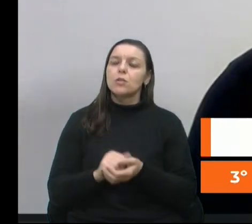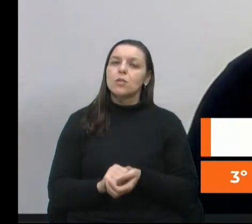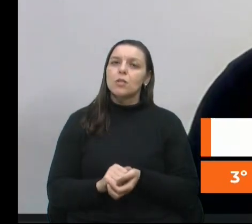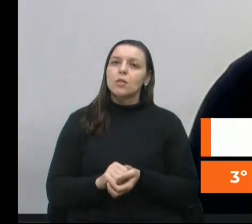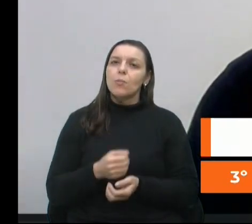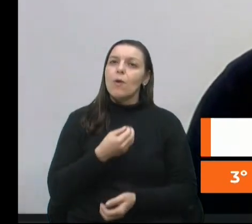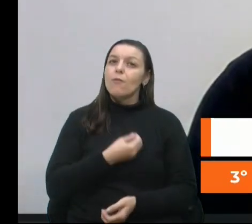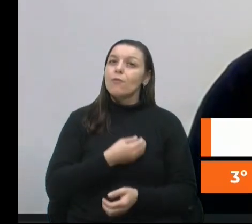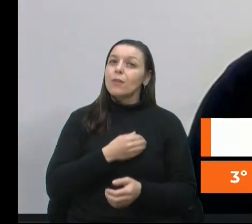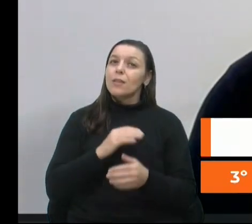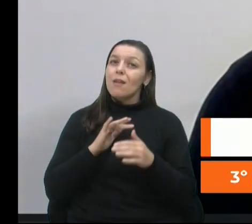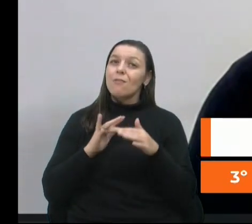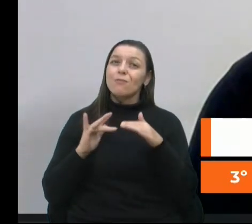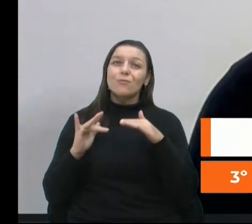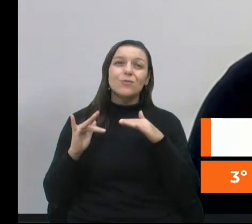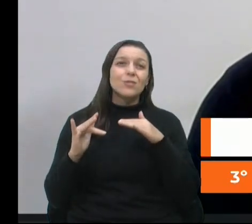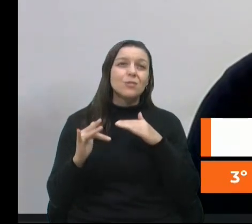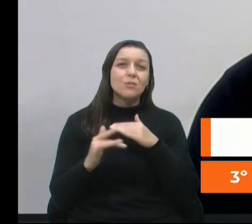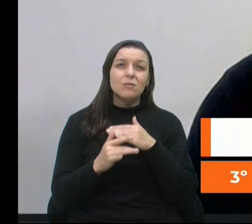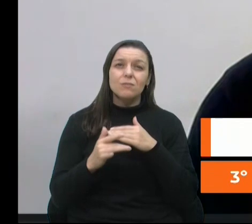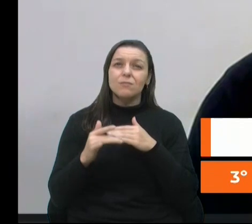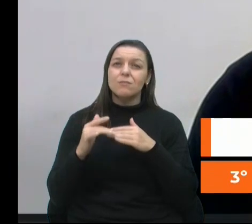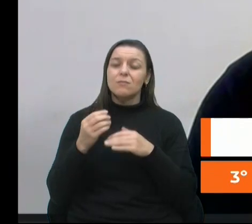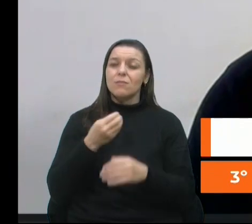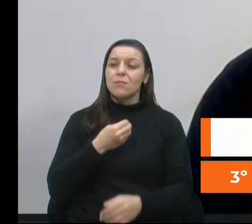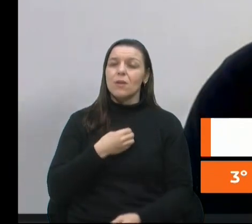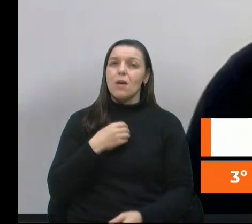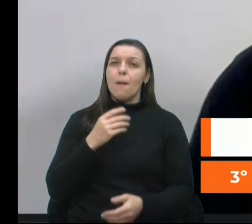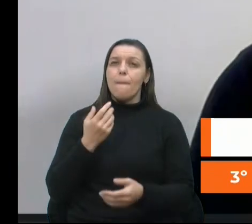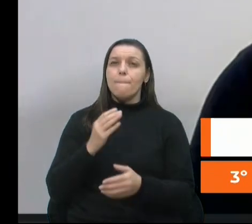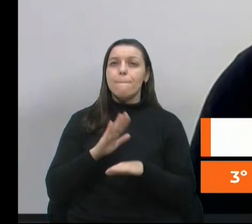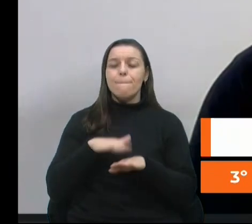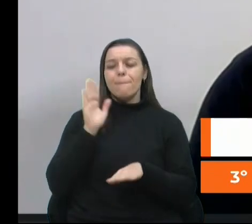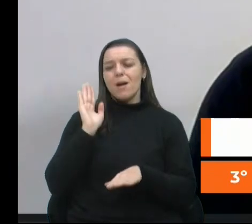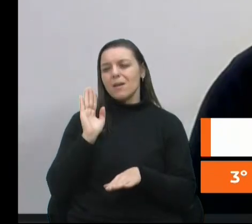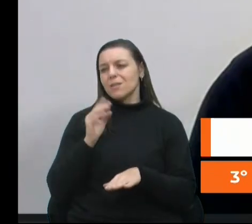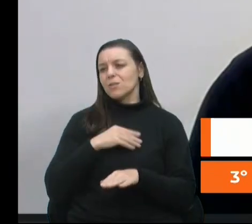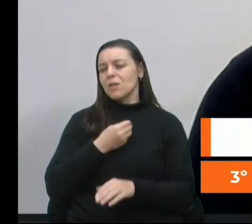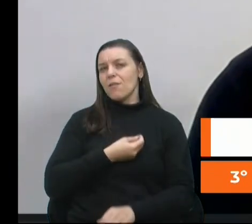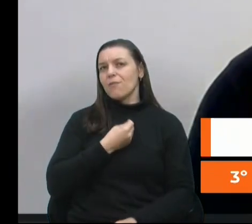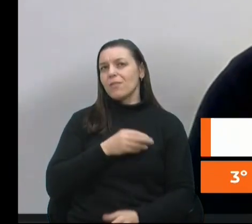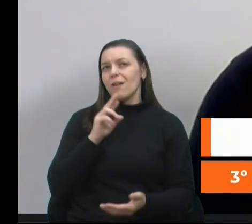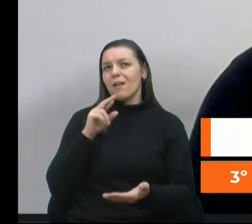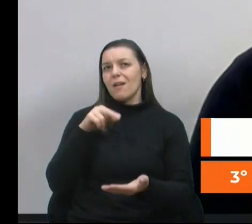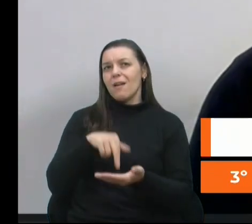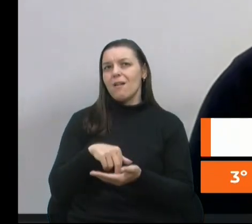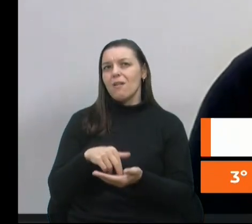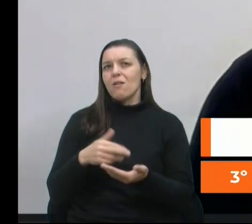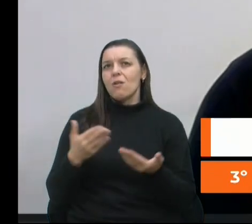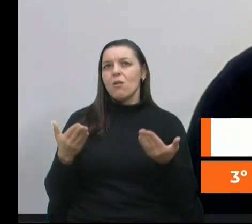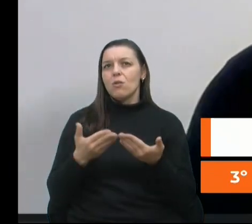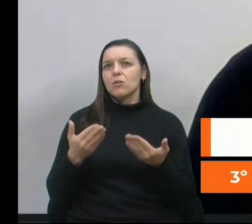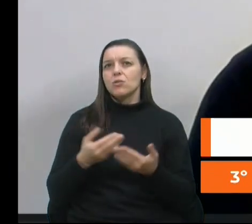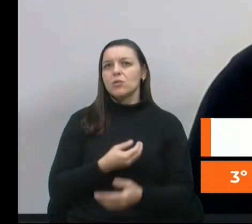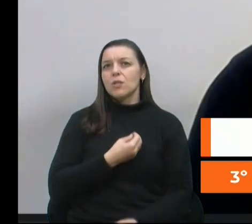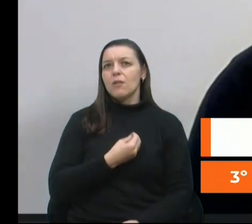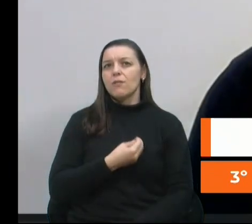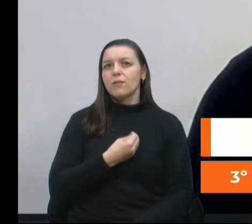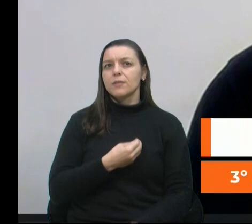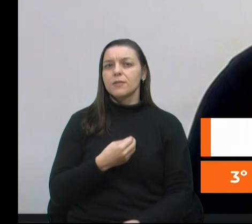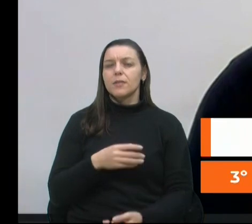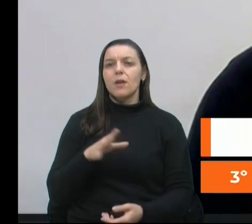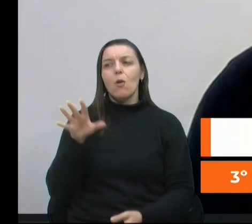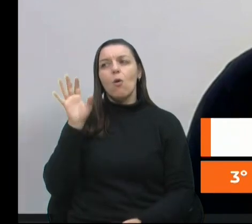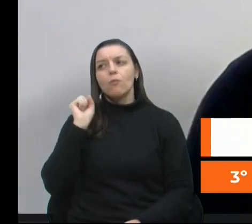de vida virtual muito maior do que a vida real. Uma coisa que a gente escuta muito aqui no Vida, que eu